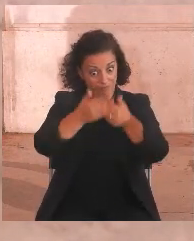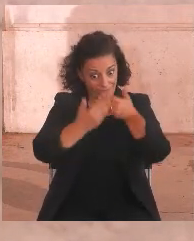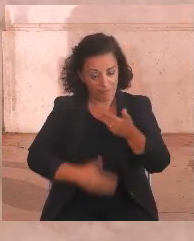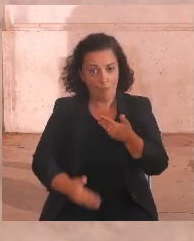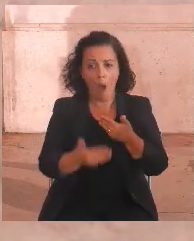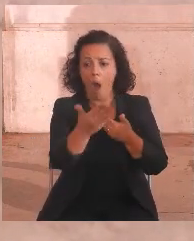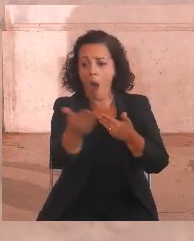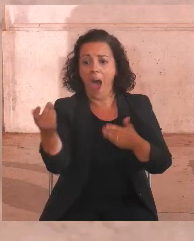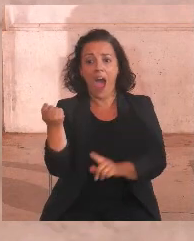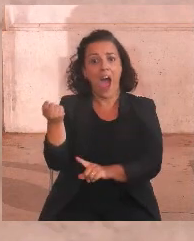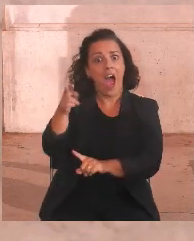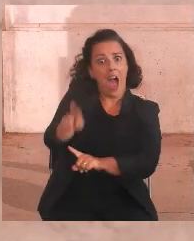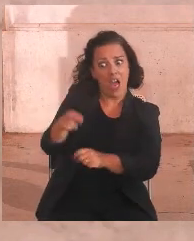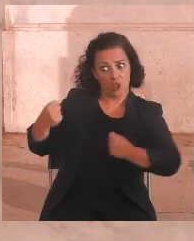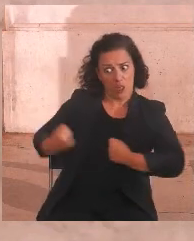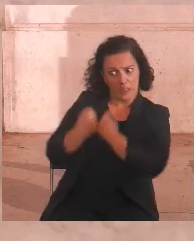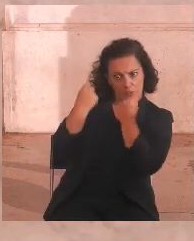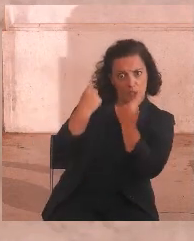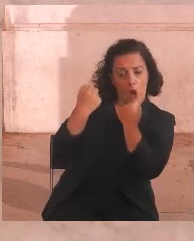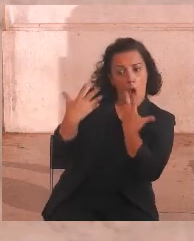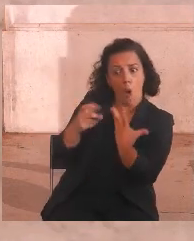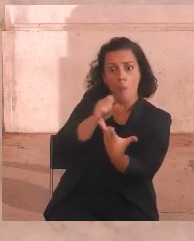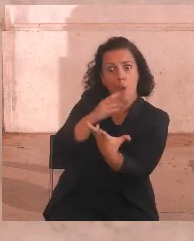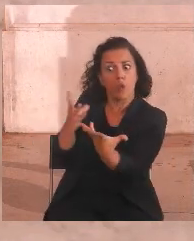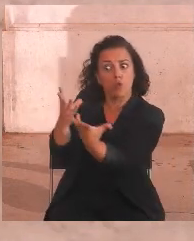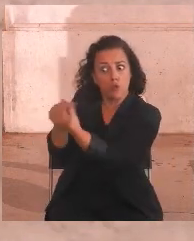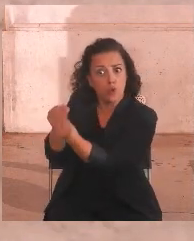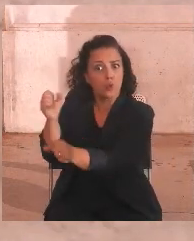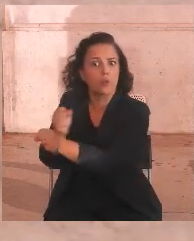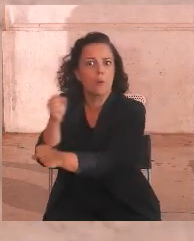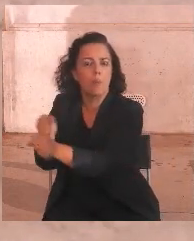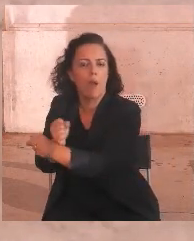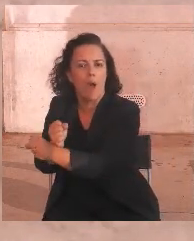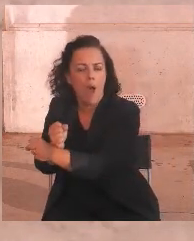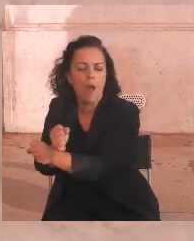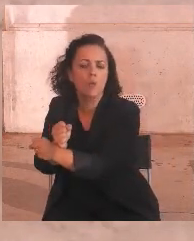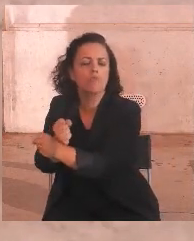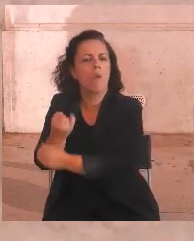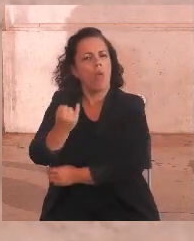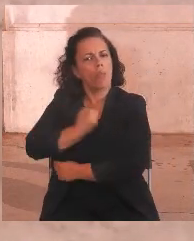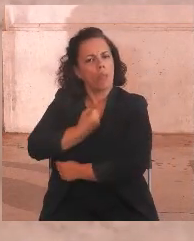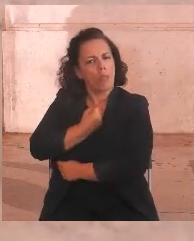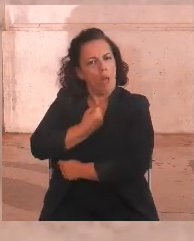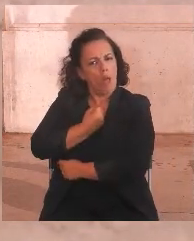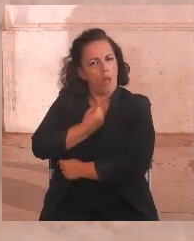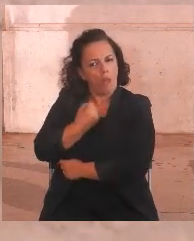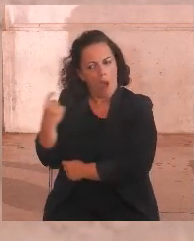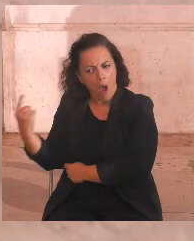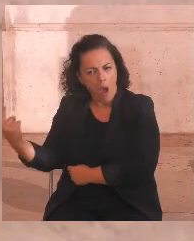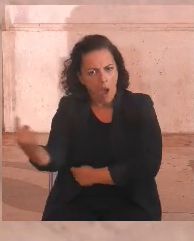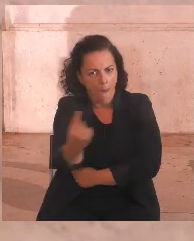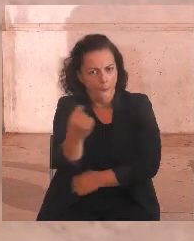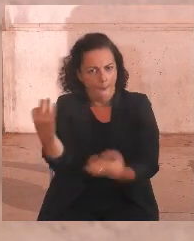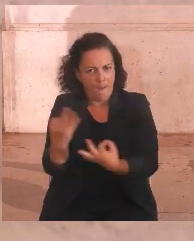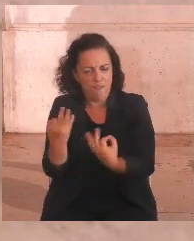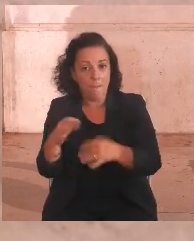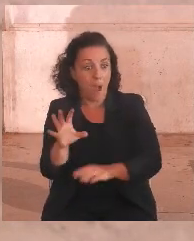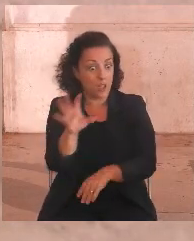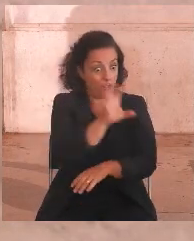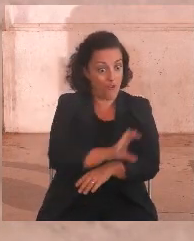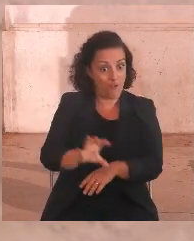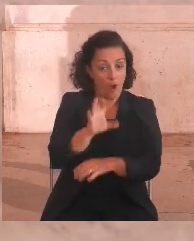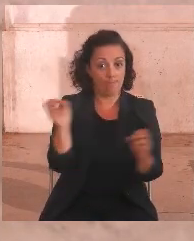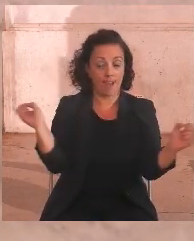uma oportunidade de trabalhar em conjunto, guardando sempre a sua identidade própria. Com este ritual,